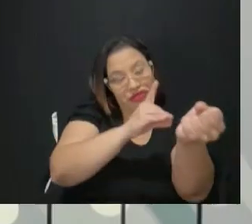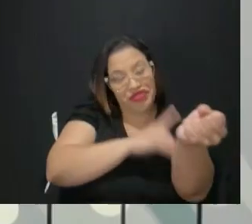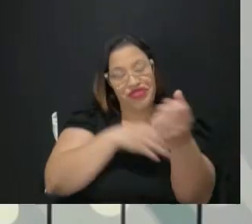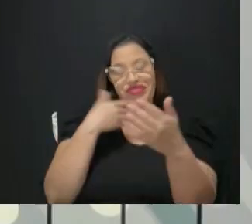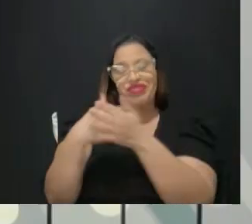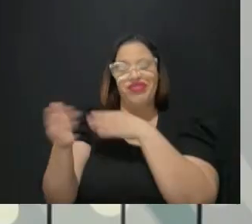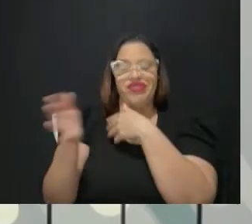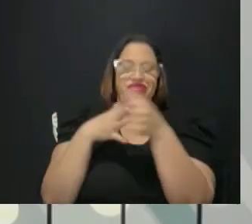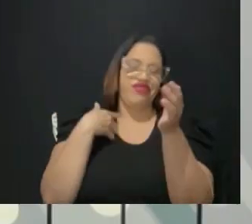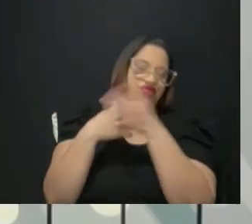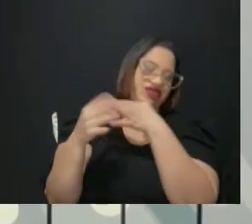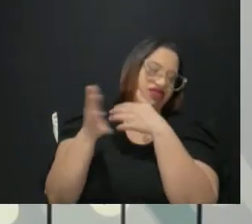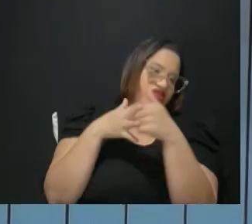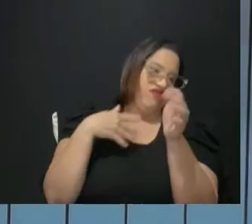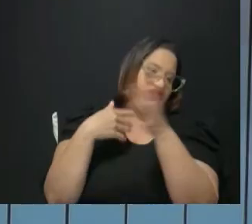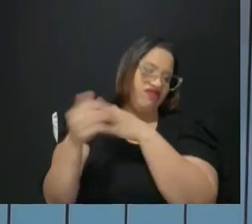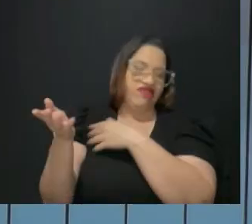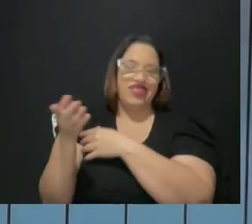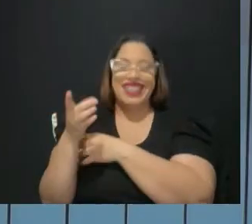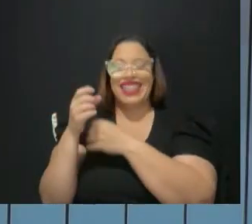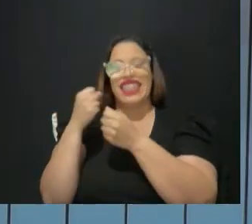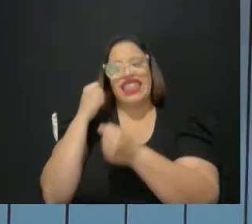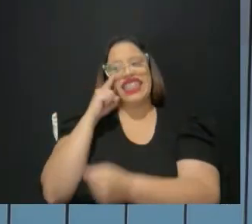deixando, e isso é muito grave.